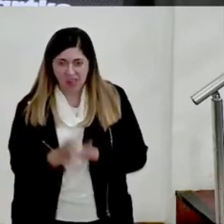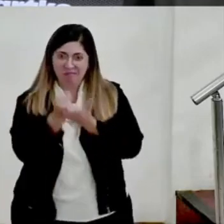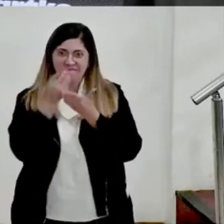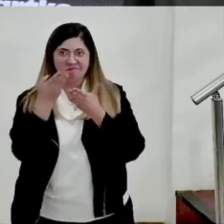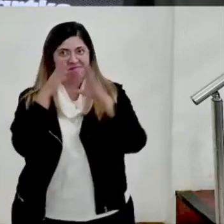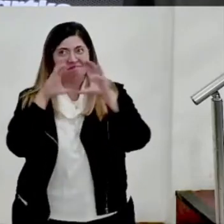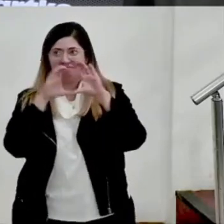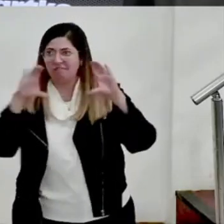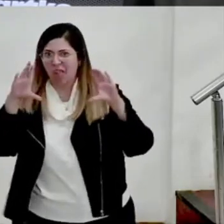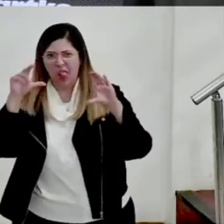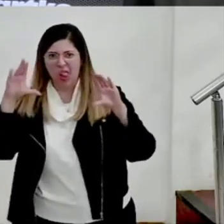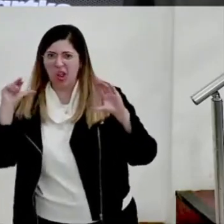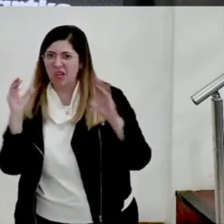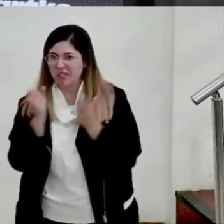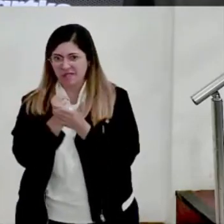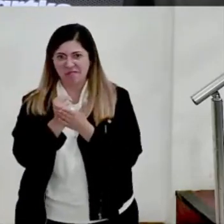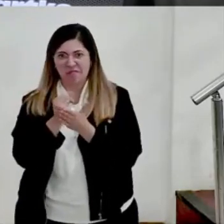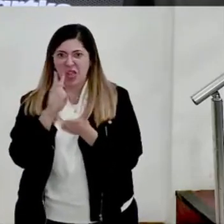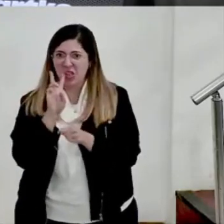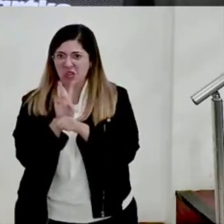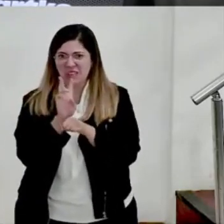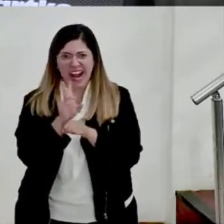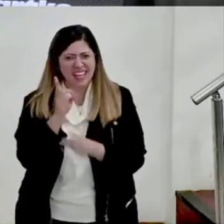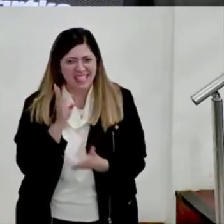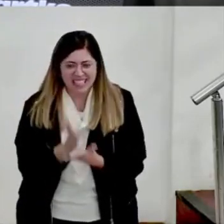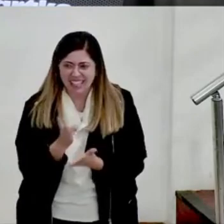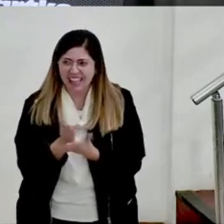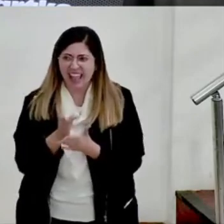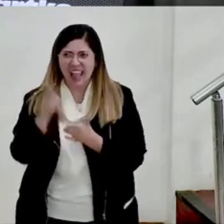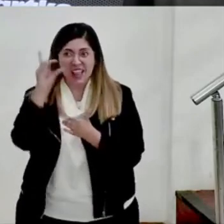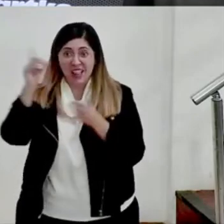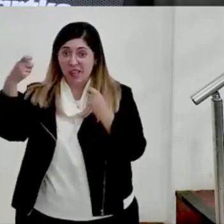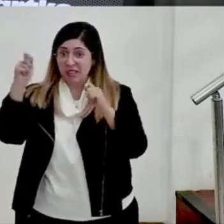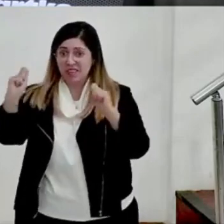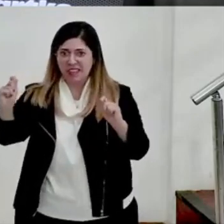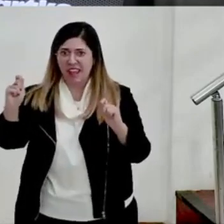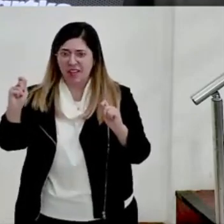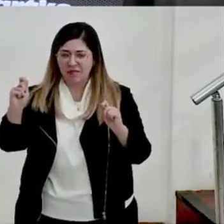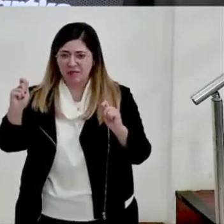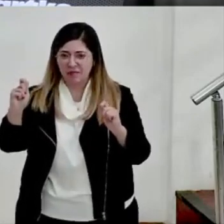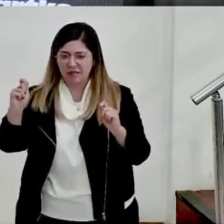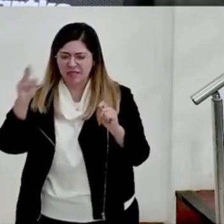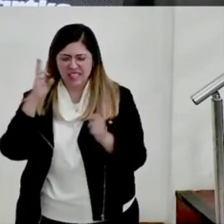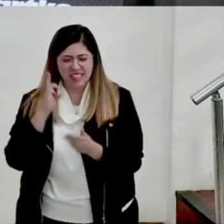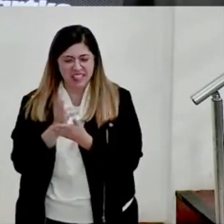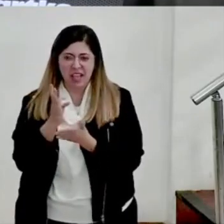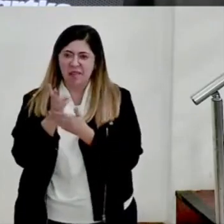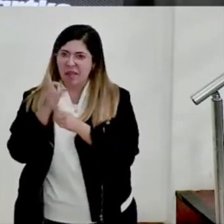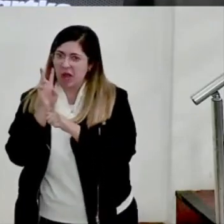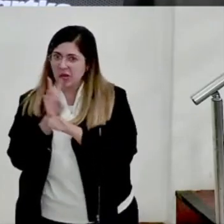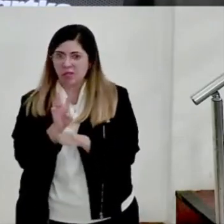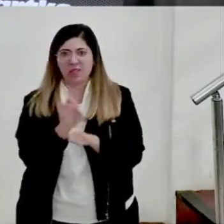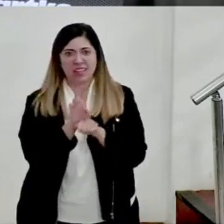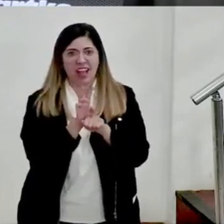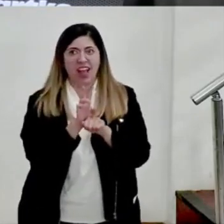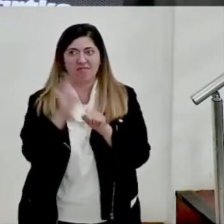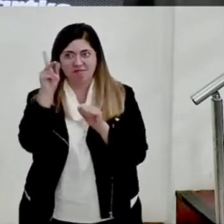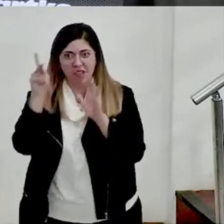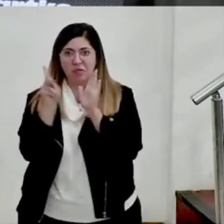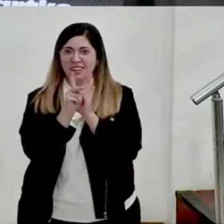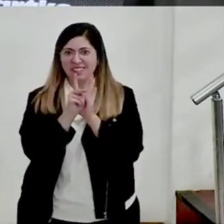mão. Aquilo que meu Pai me deu é maior do que tudo. E da mão do Pai, ninguém pode